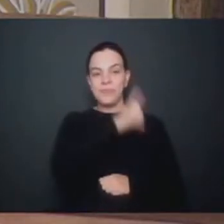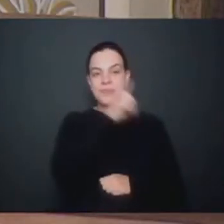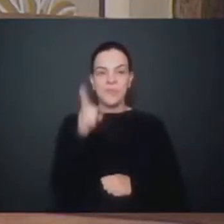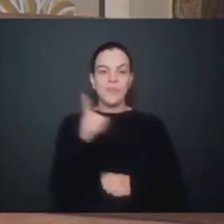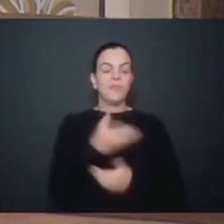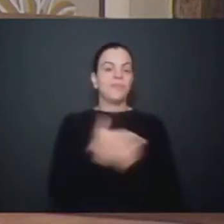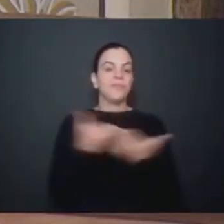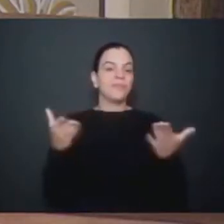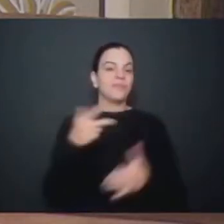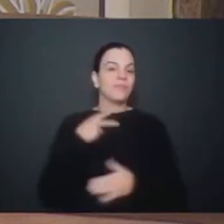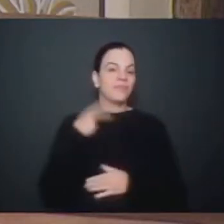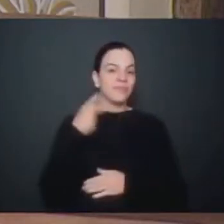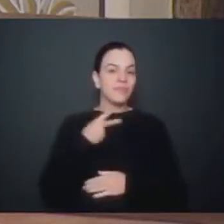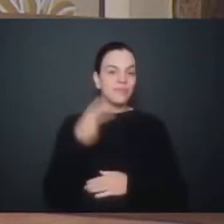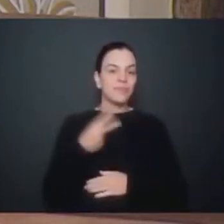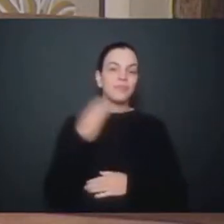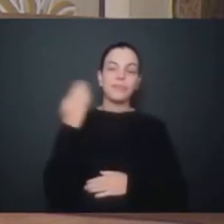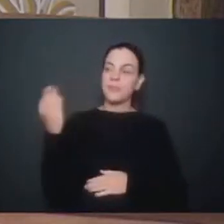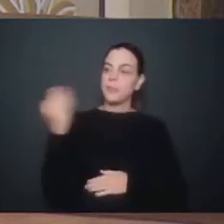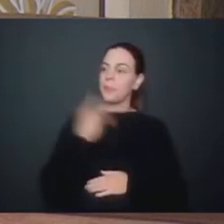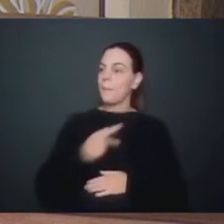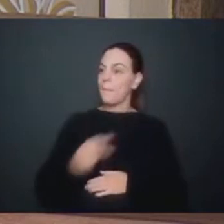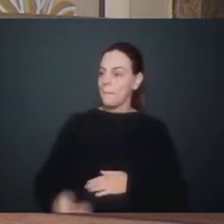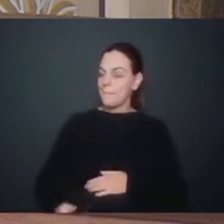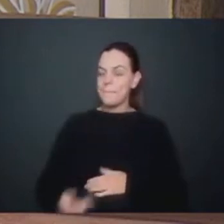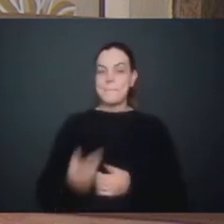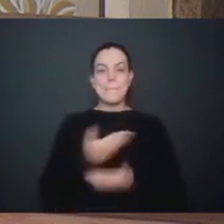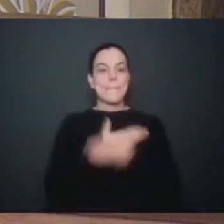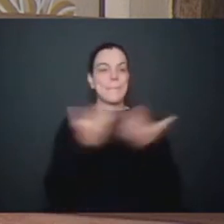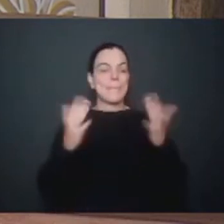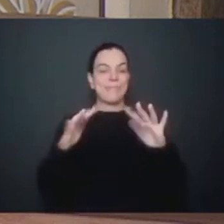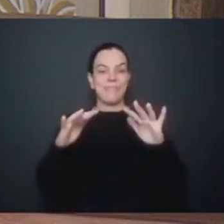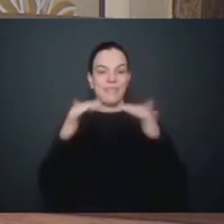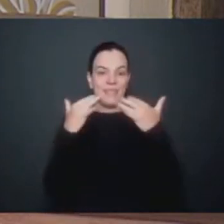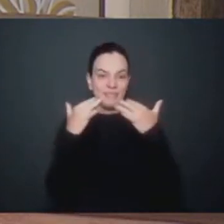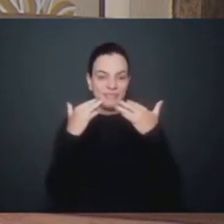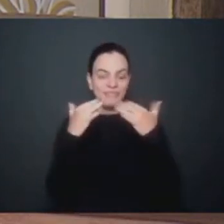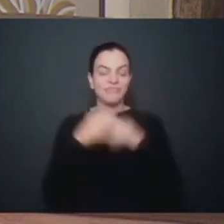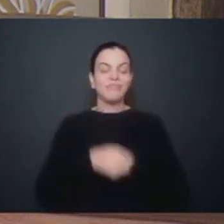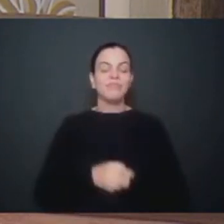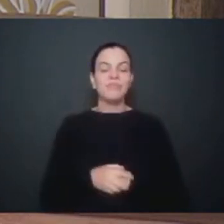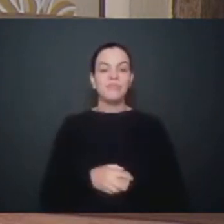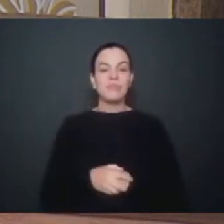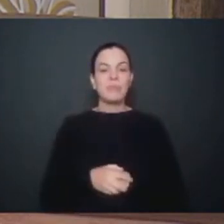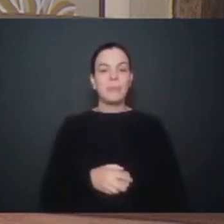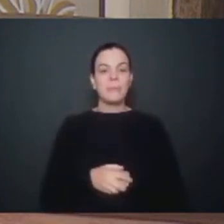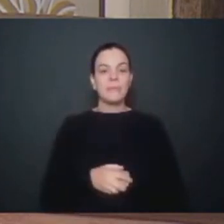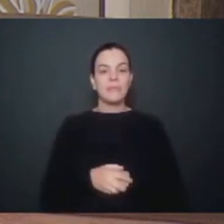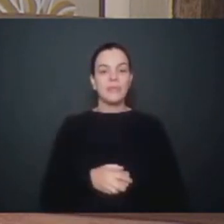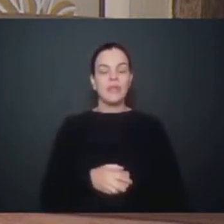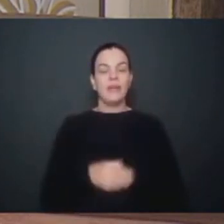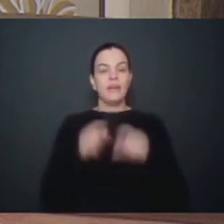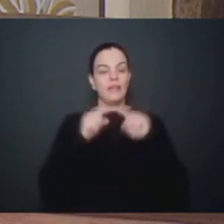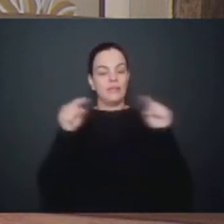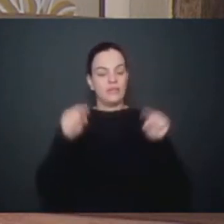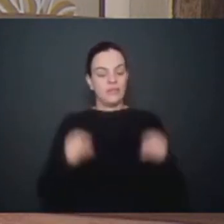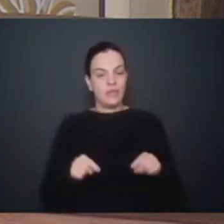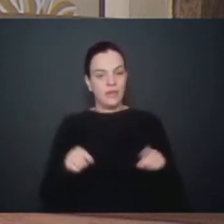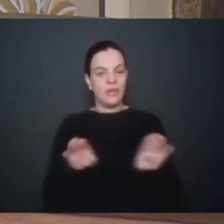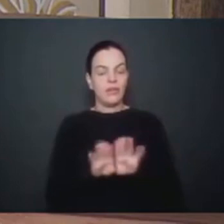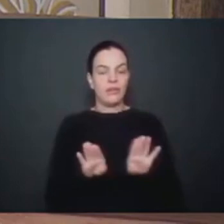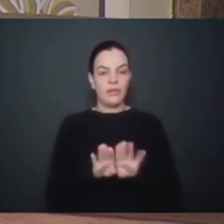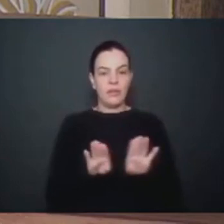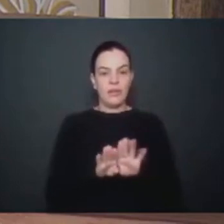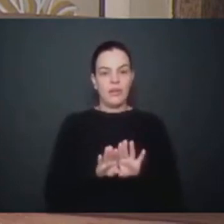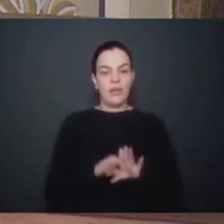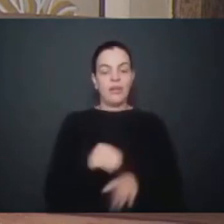presidente, pessoas que nos acompanham pelas redes sociais, servidores dessa casa, que traz hoje aqui nessa